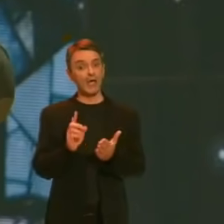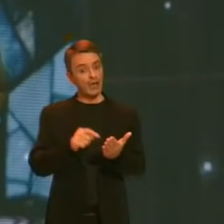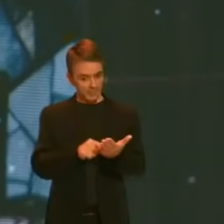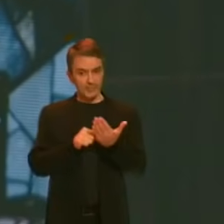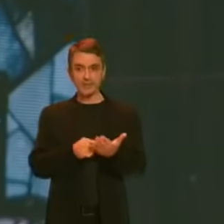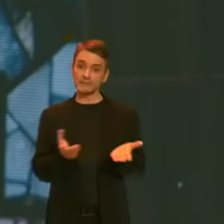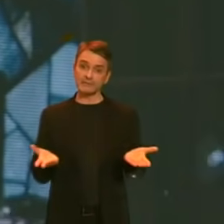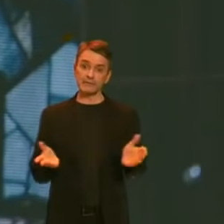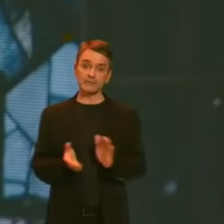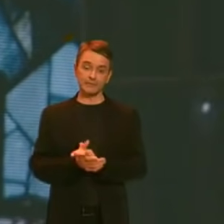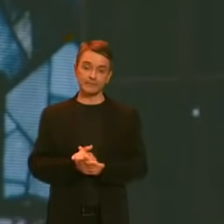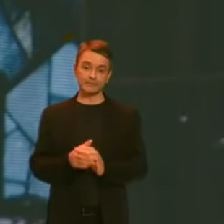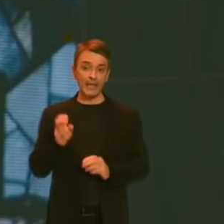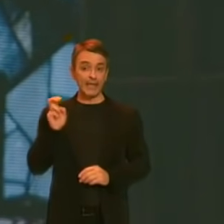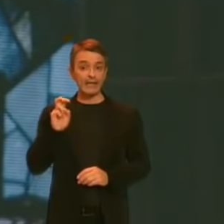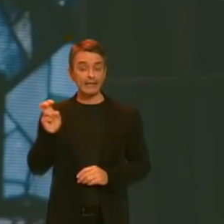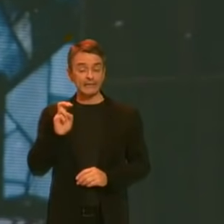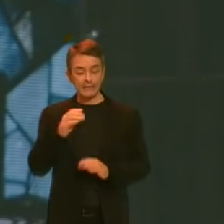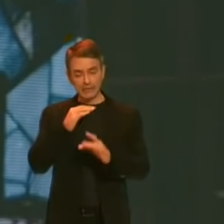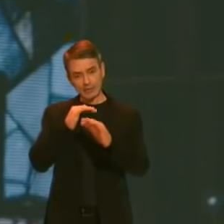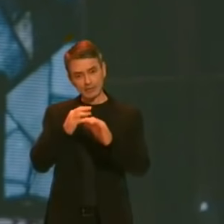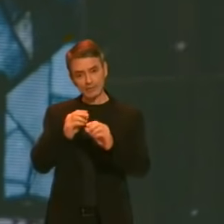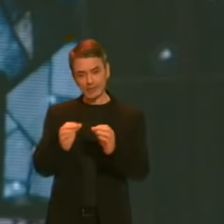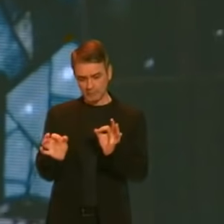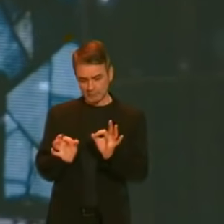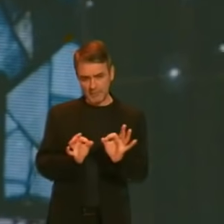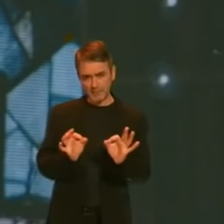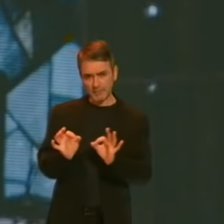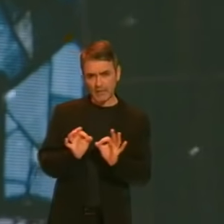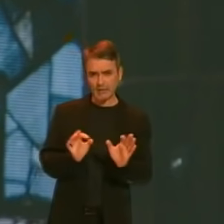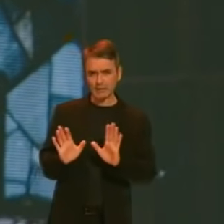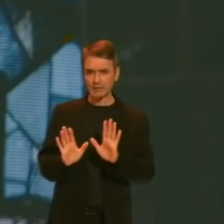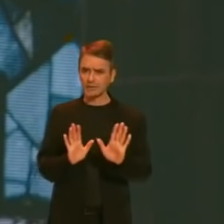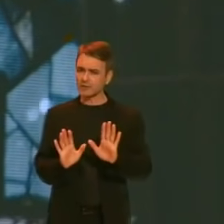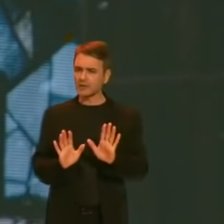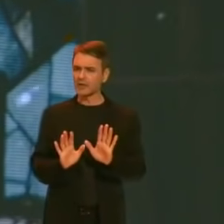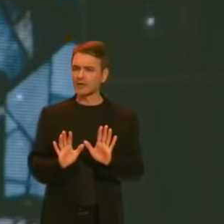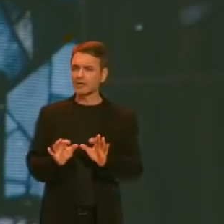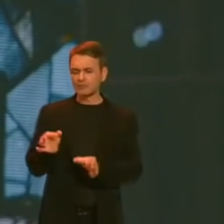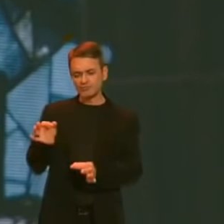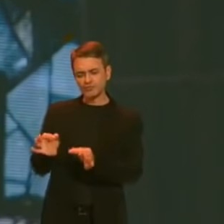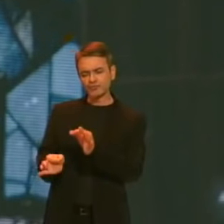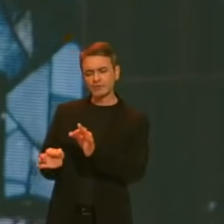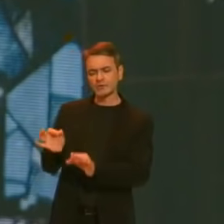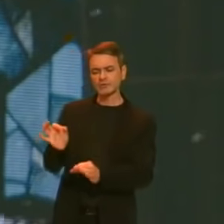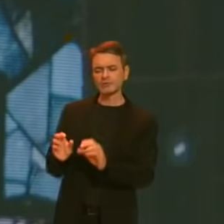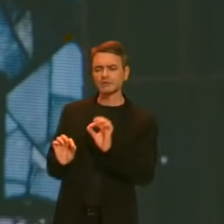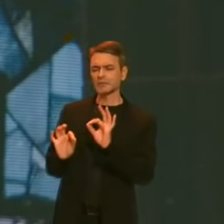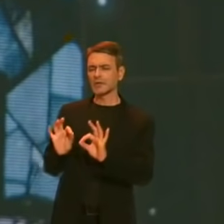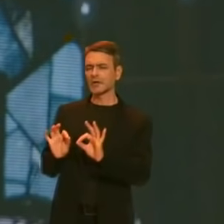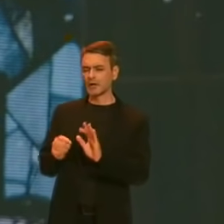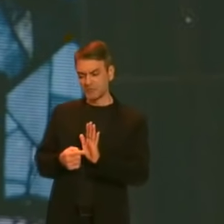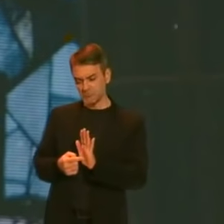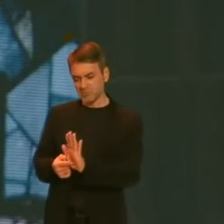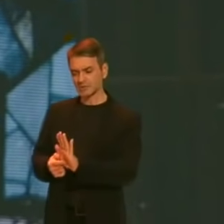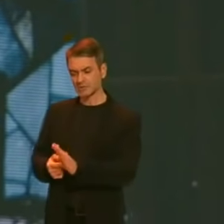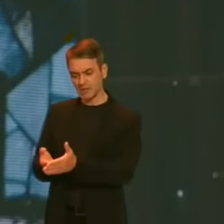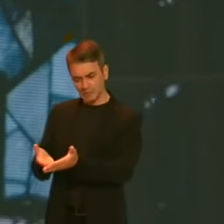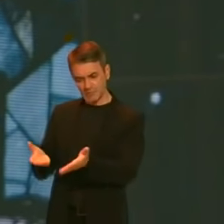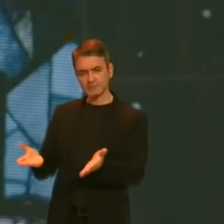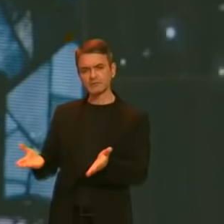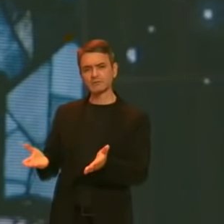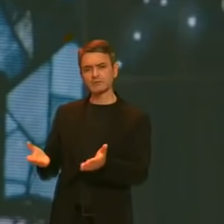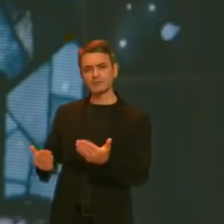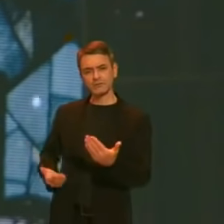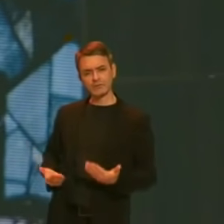quinta trombeta, que está se preparando esse cenário, é um tempo de juízo, de advertência, porque os servos